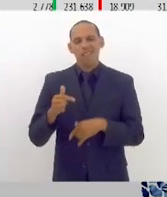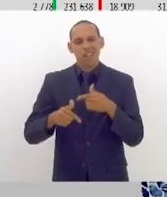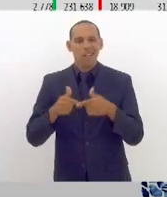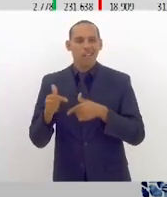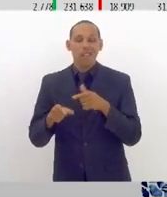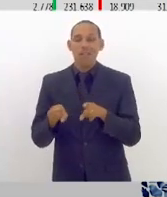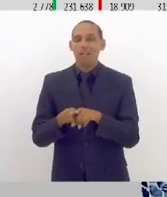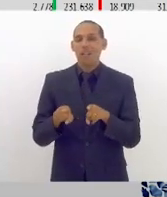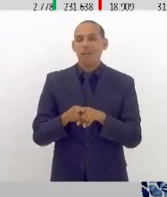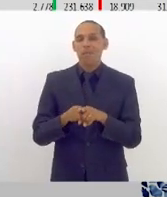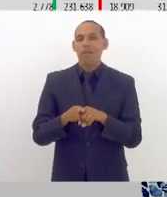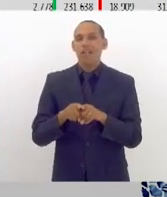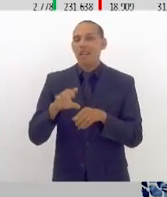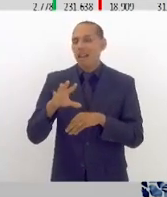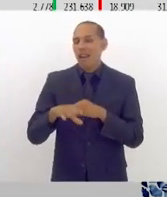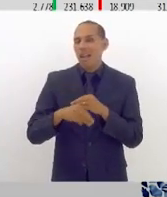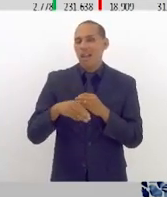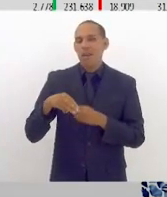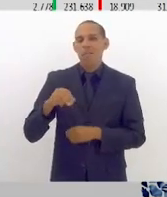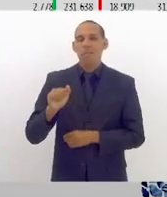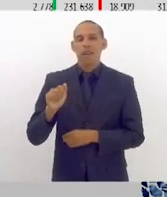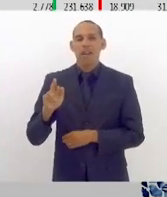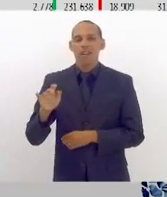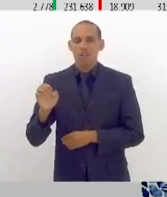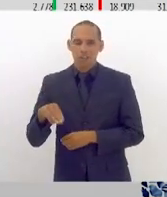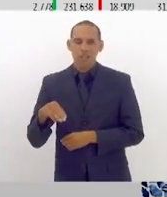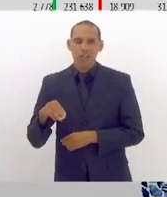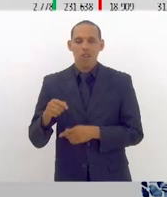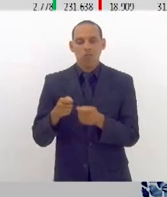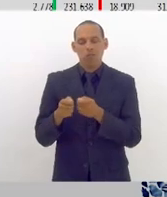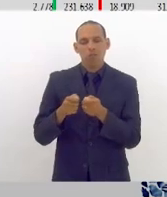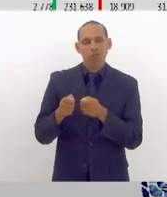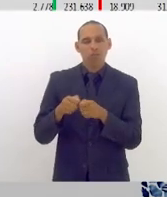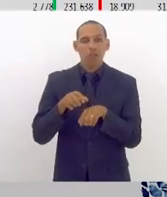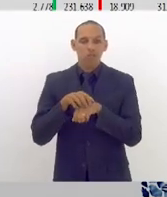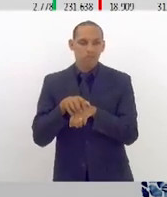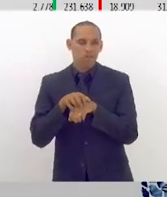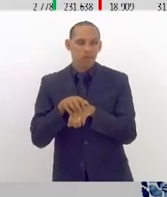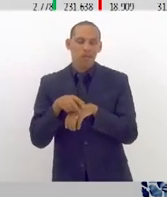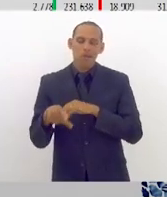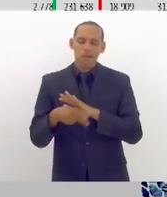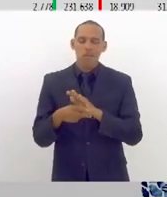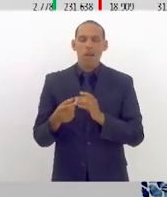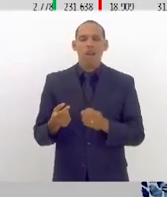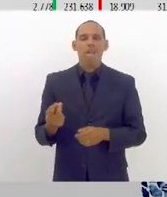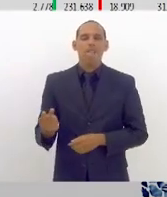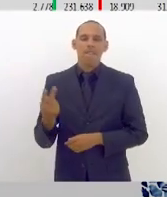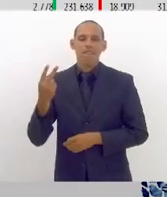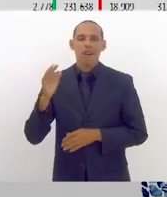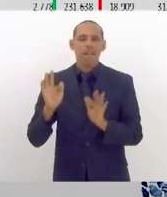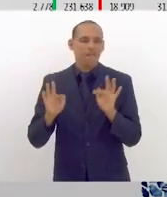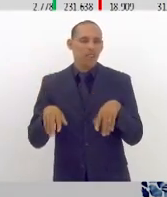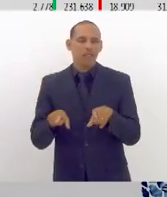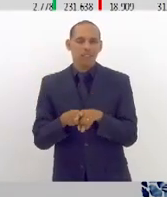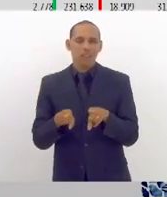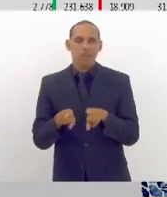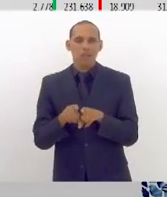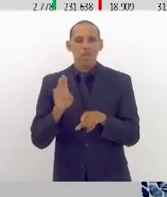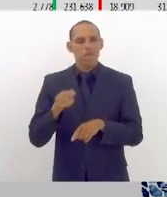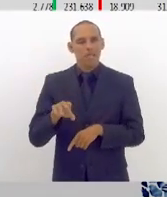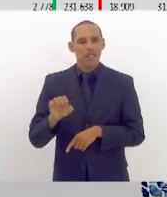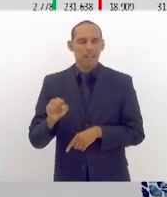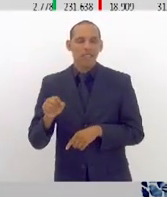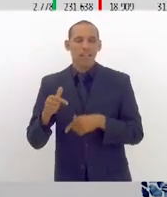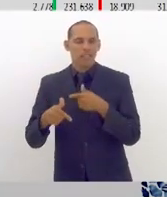também acresce às margens de comercialização de transporte que também passam a fazer parte do valor final dos bens e serviços e